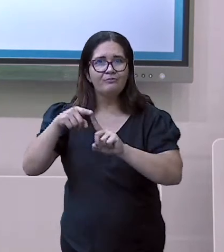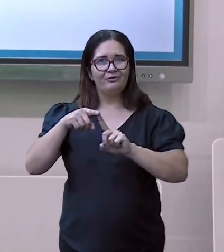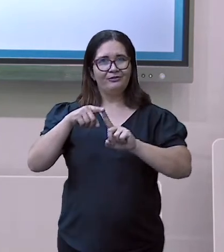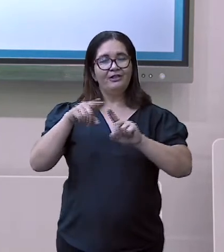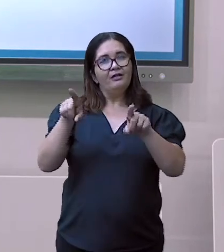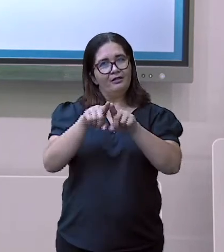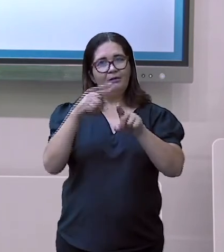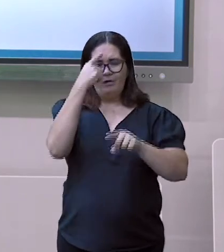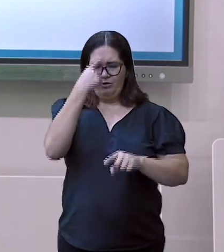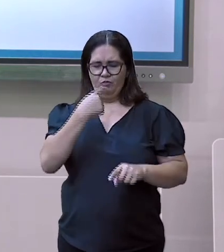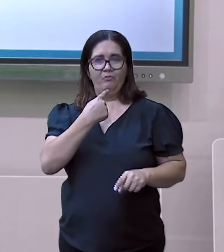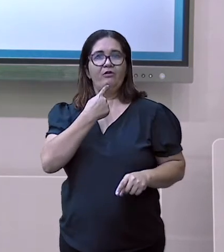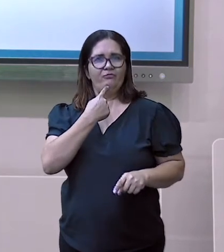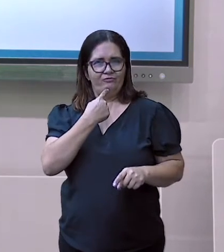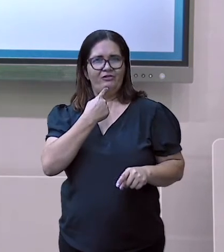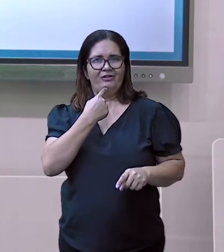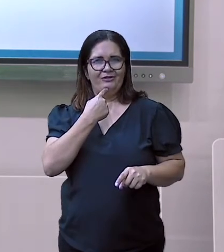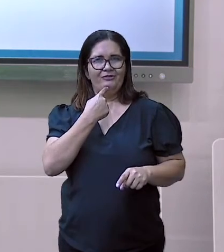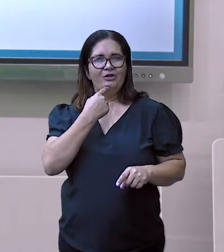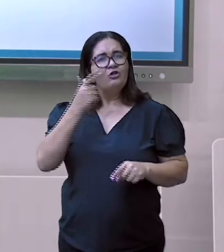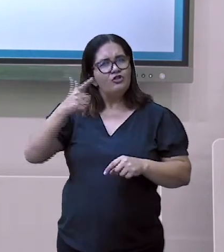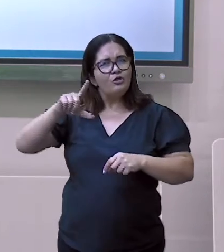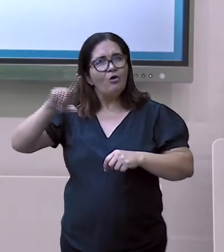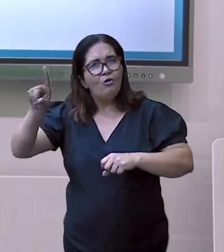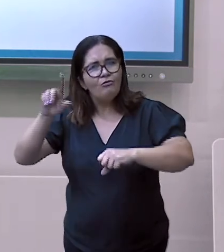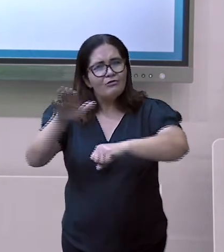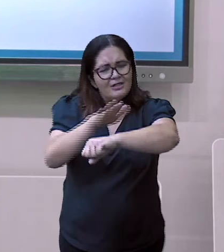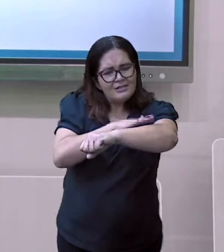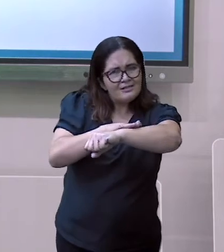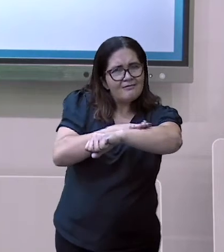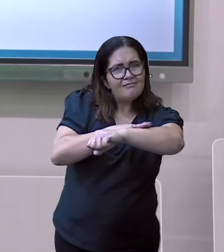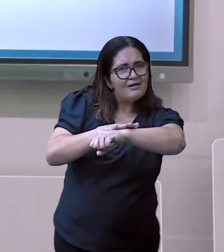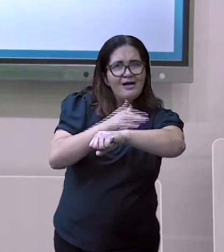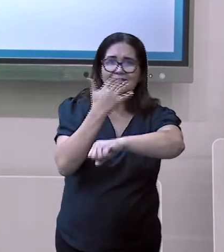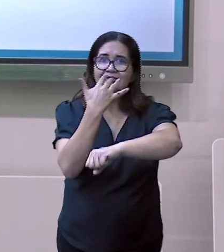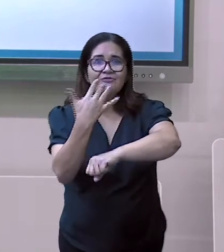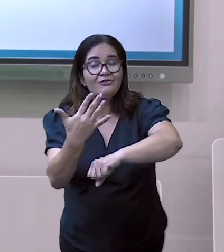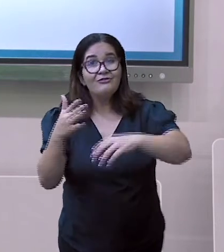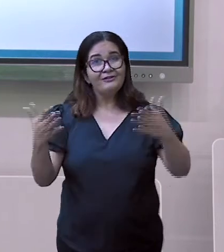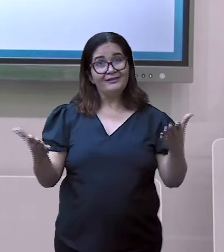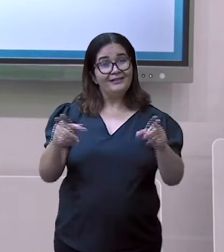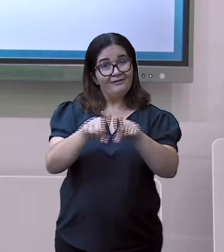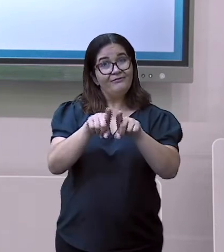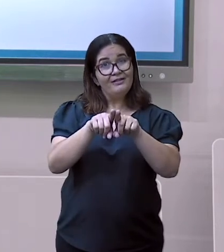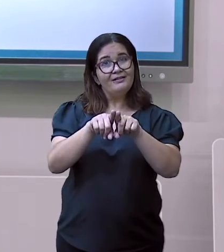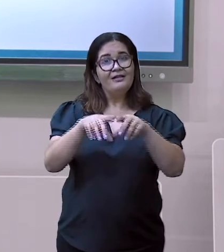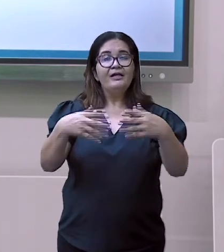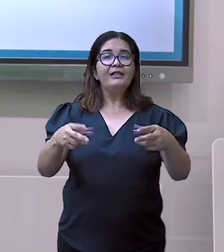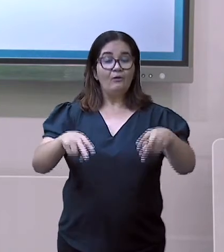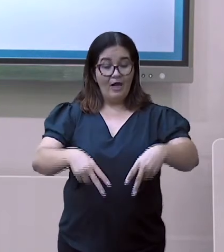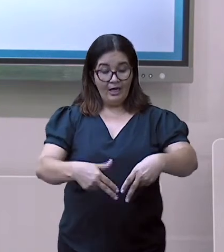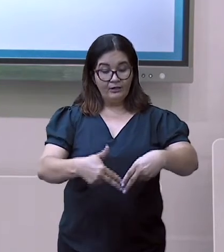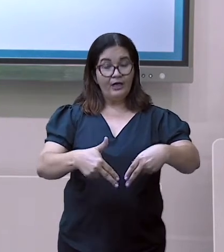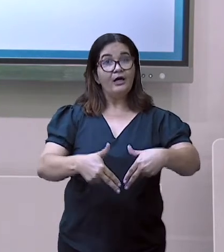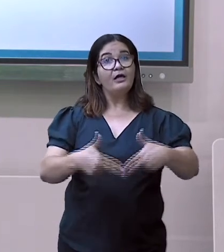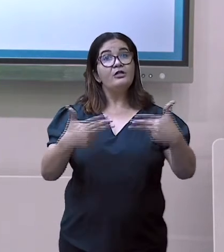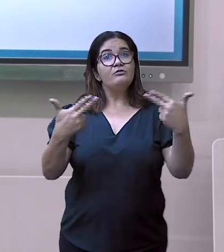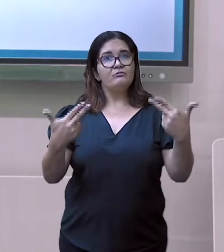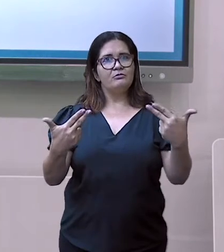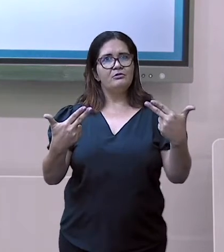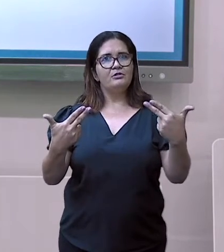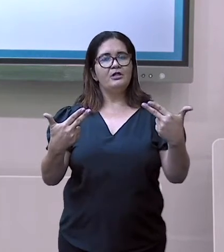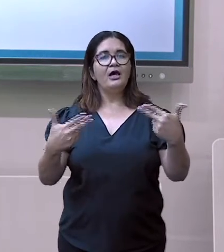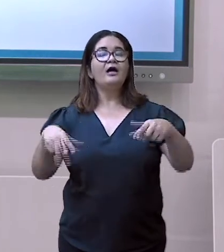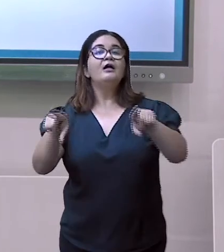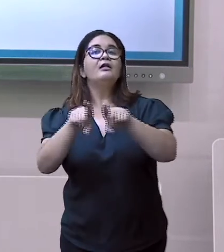raças. O indivíduo que nasce a partir da miscigenação étnica, que ainda pode ser